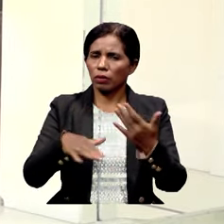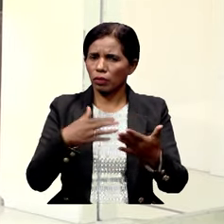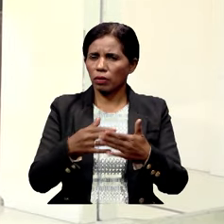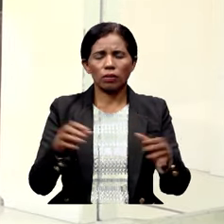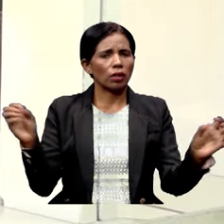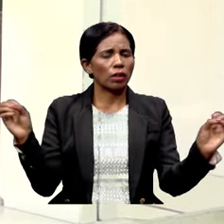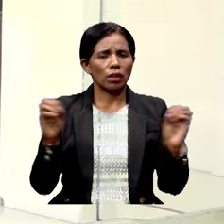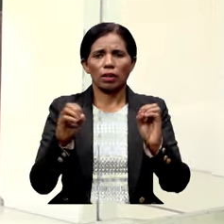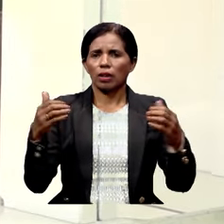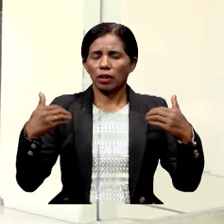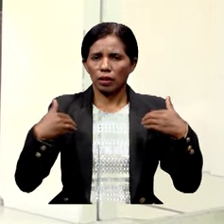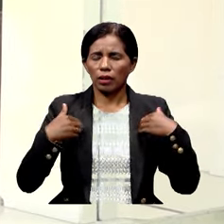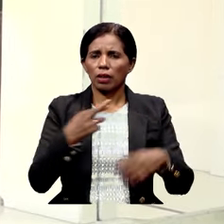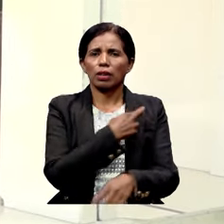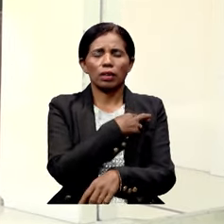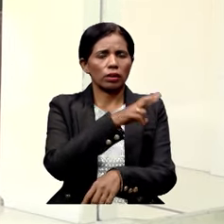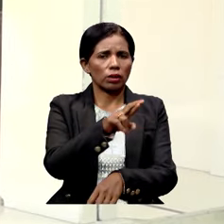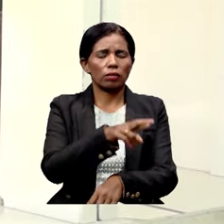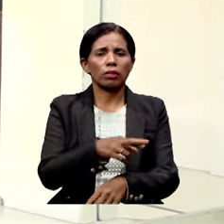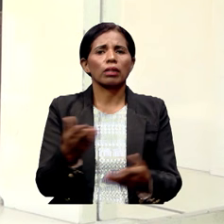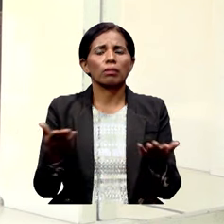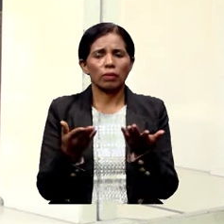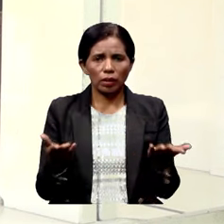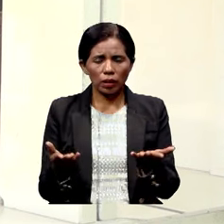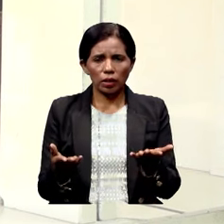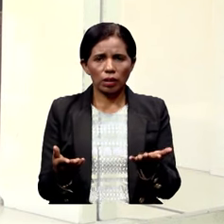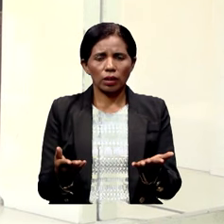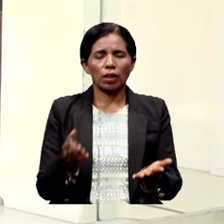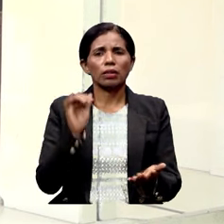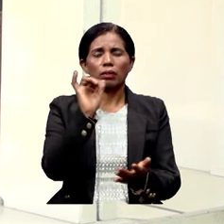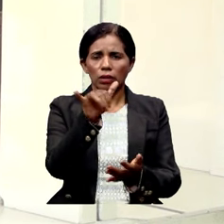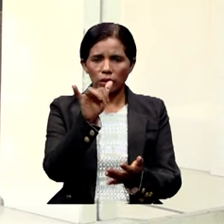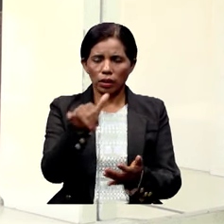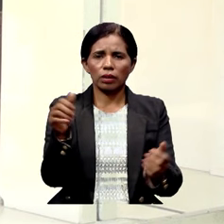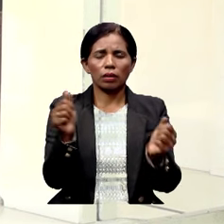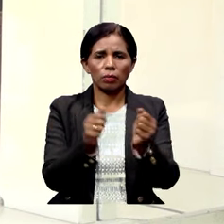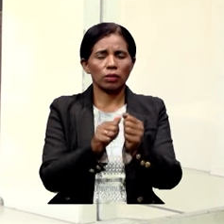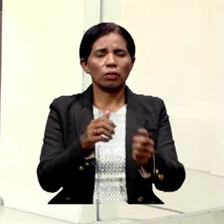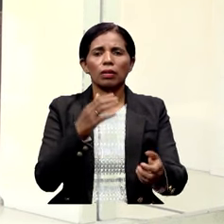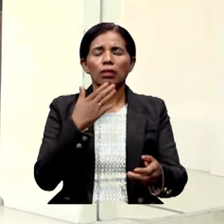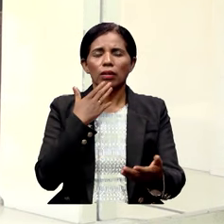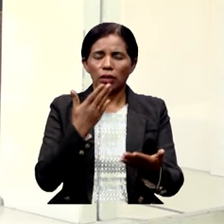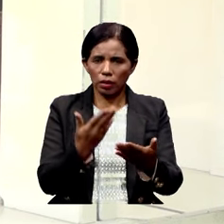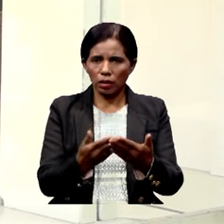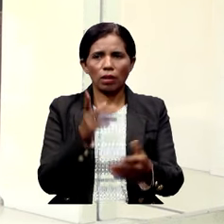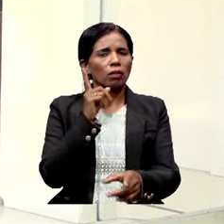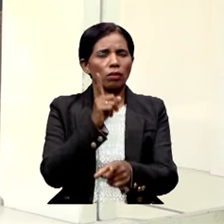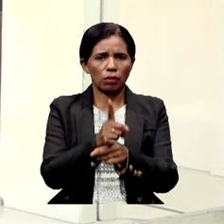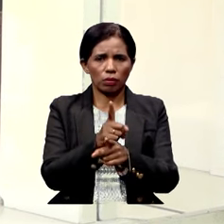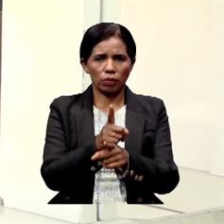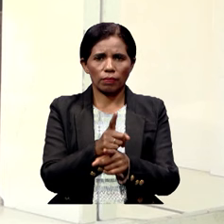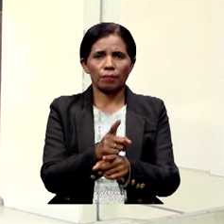iha realizau ne bede para atu aseta o katak buat ne dia kolos katak